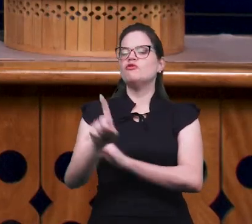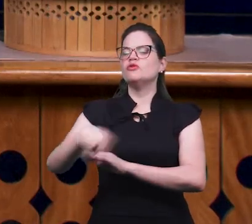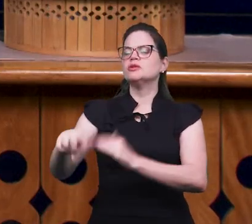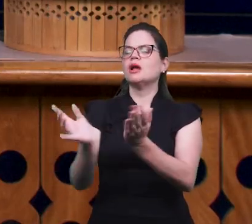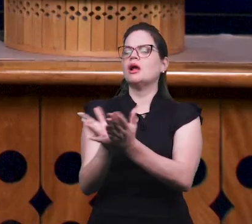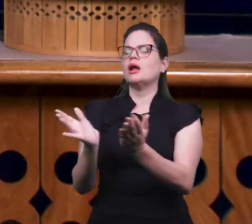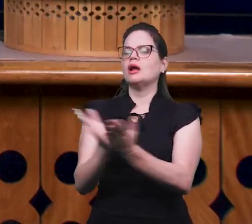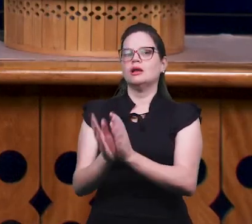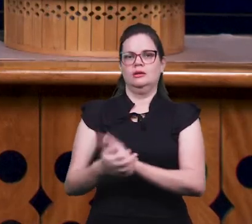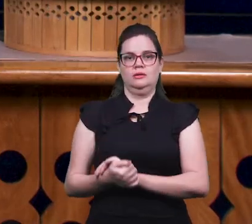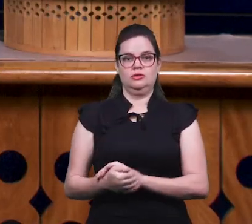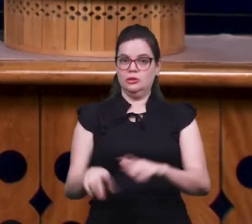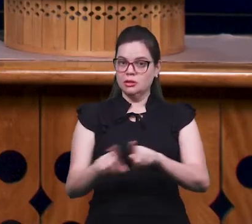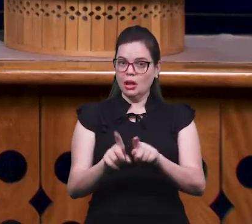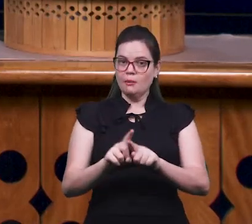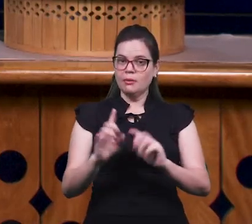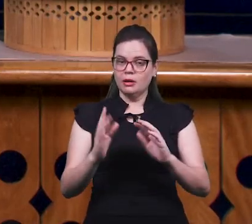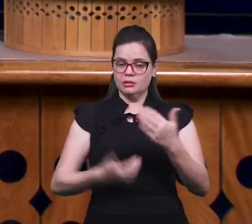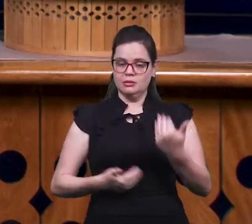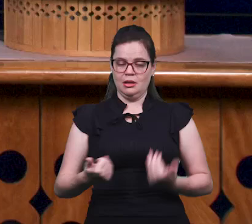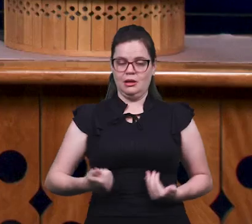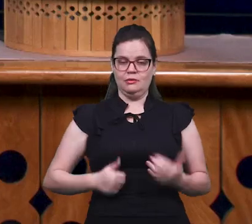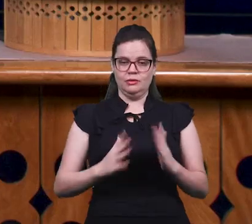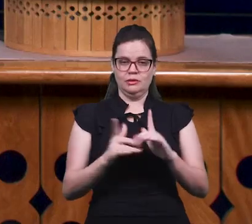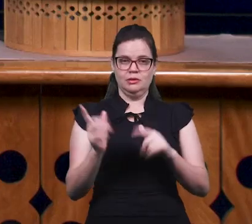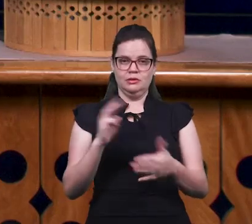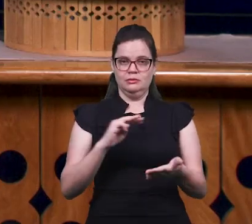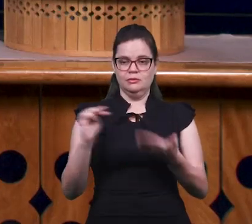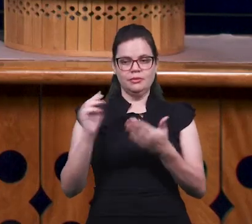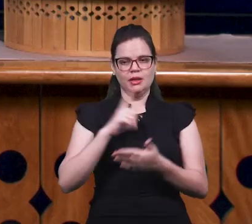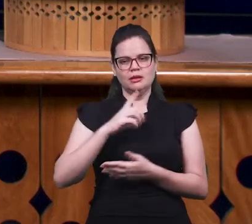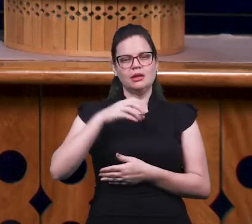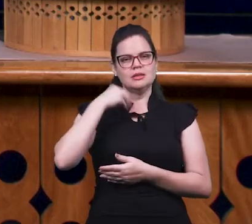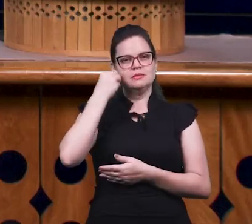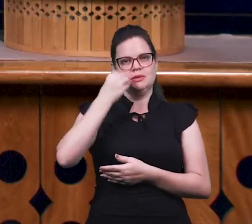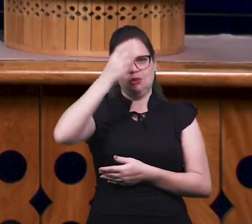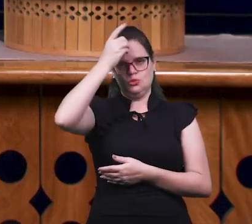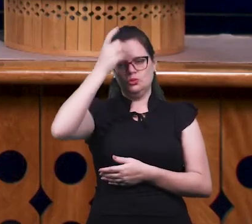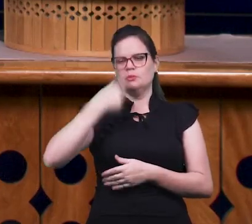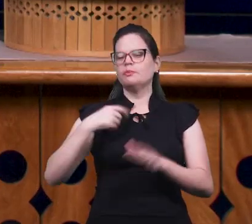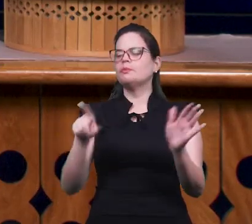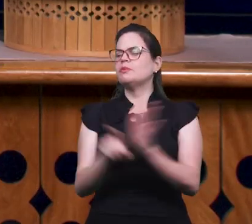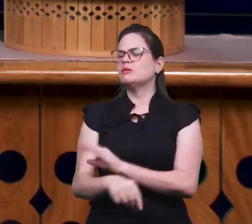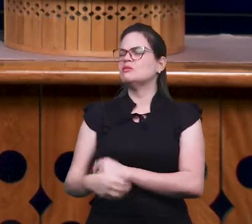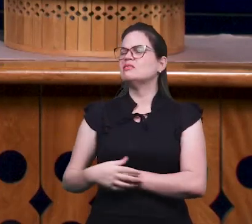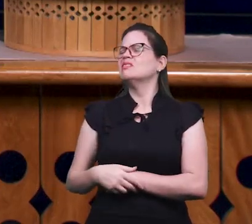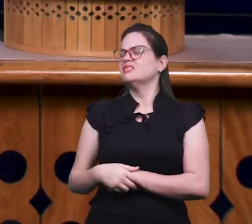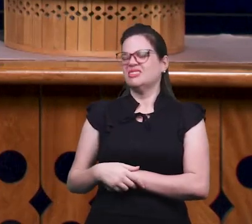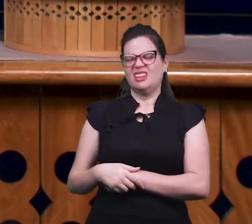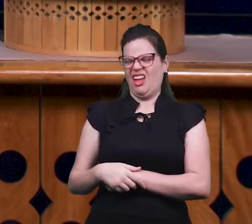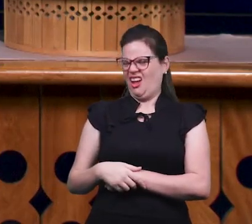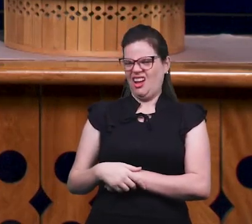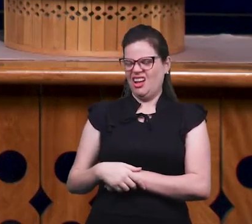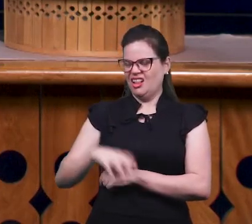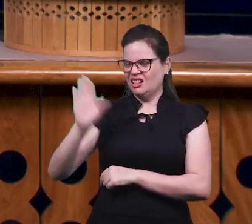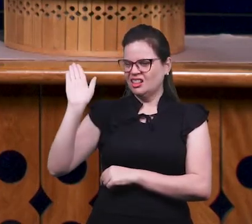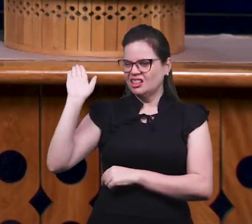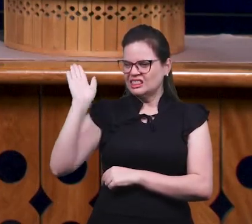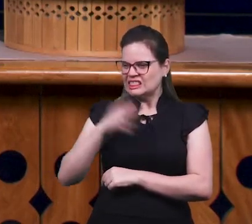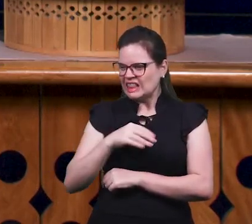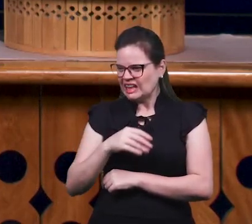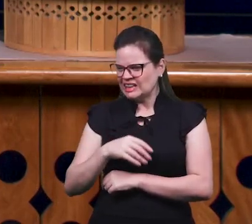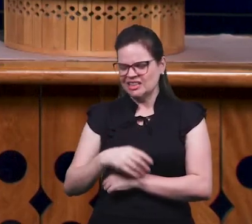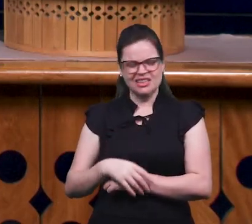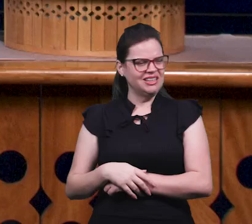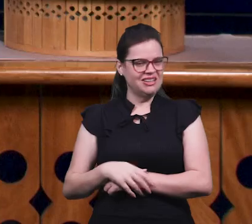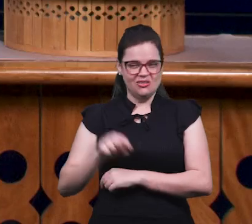do nosso meio, né, que temos experiência com dons espirituais. Ele falou, isso é um verdadeiro absurdo. Isso aí, essa questão de